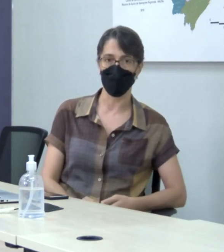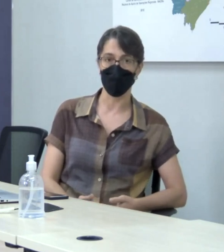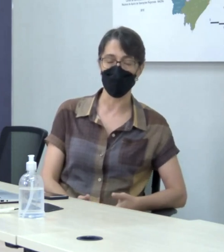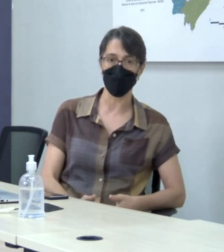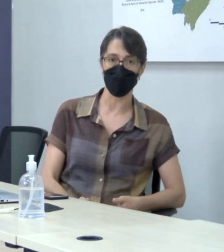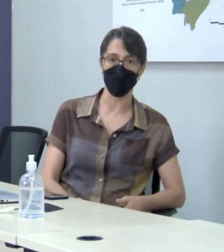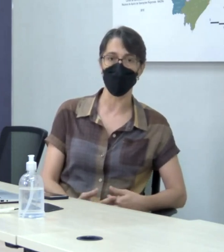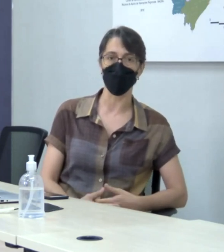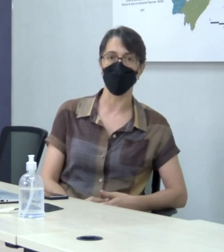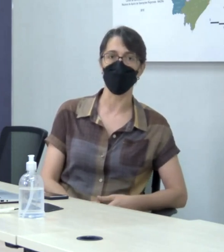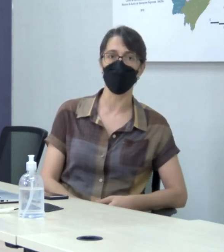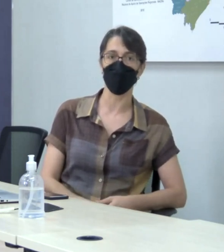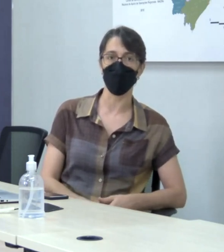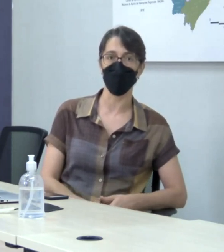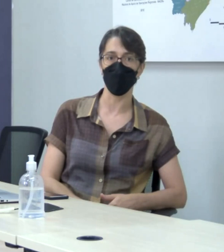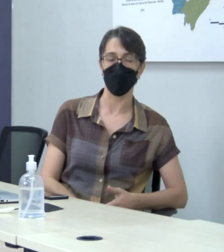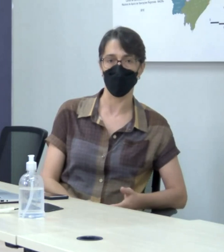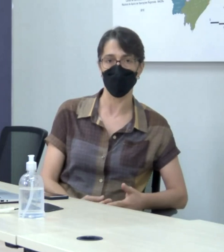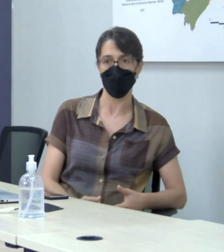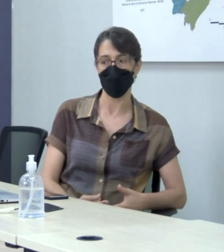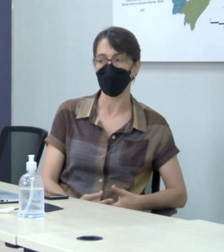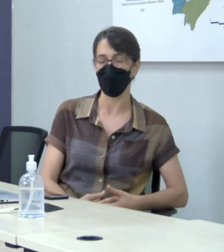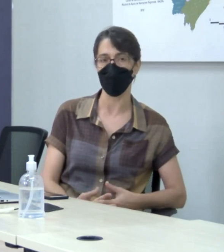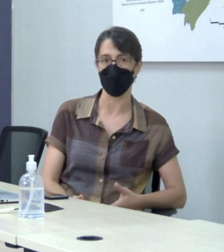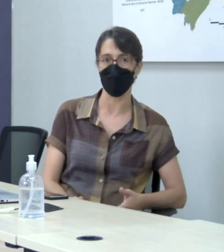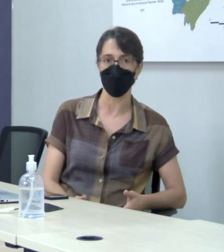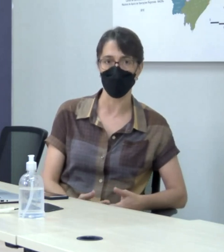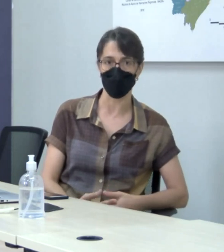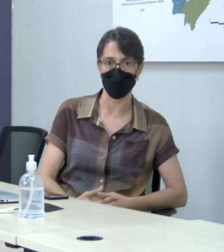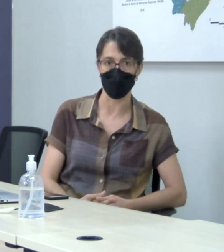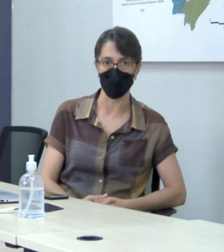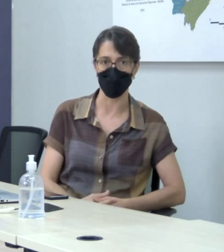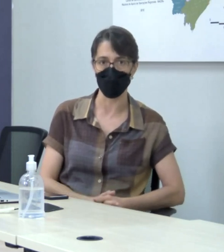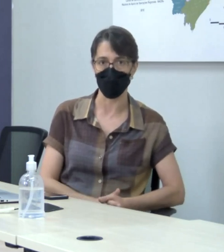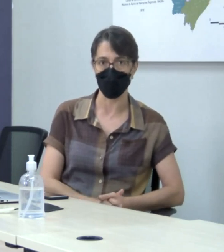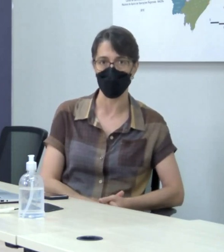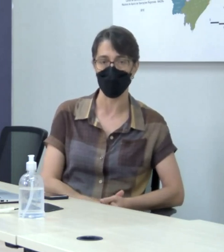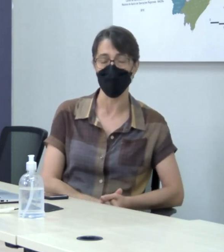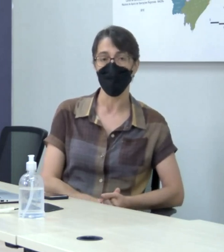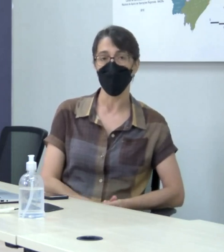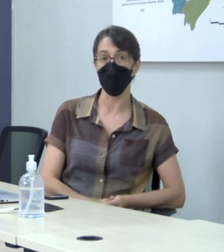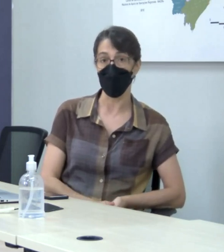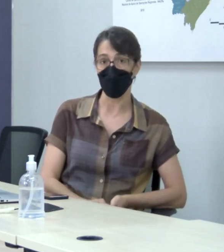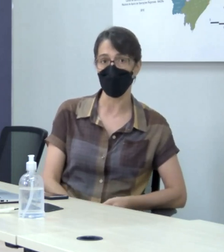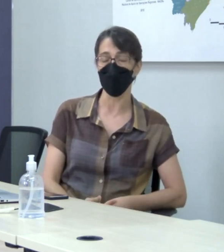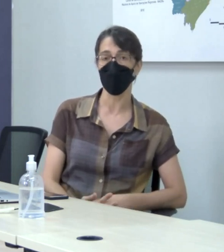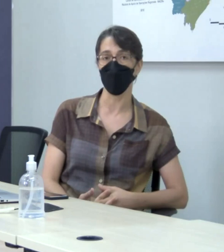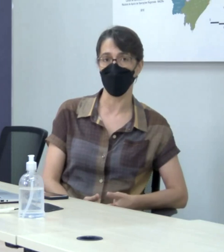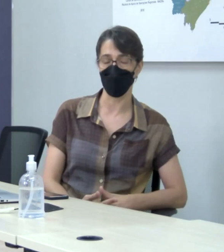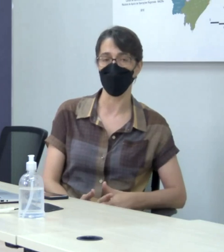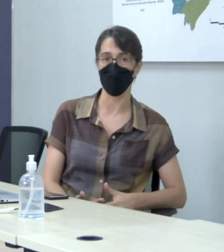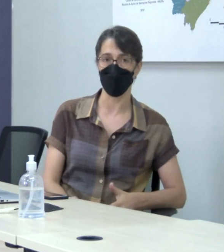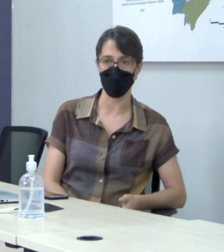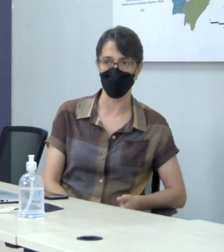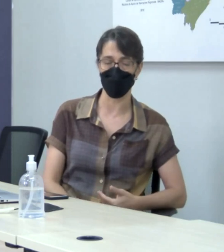já desde 2014 e essa equipe está satisfeita com andamento do Cid né E lembre-se